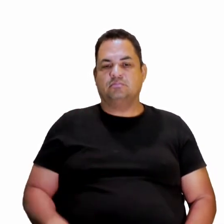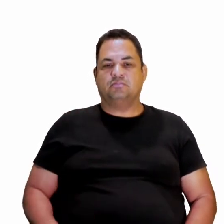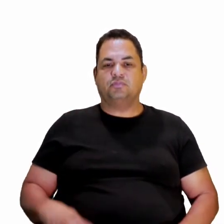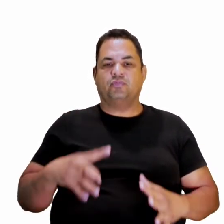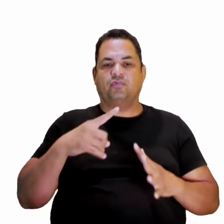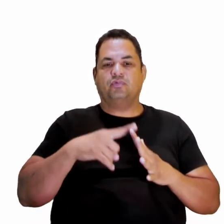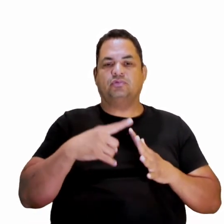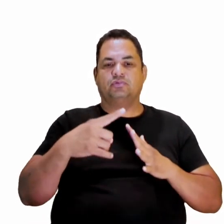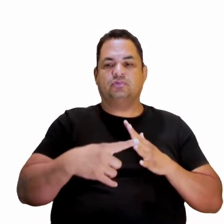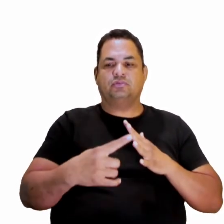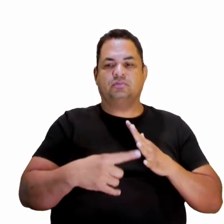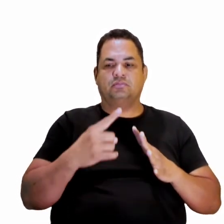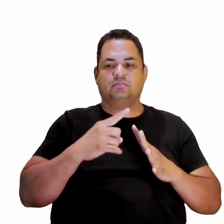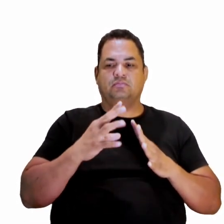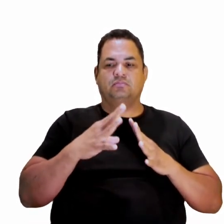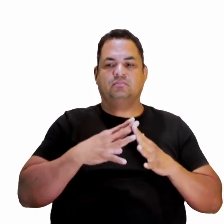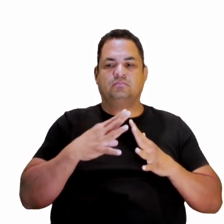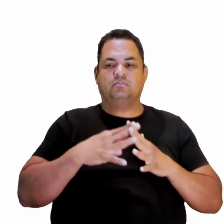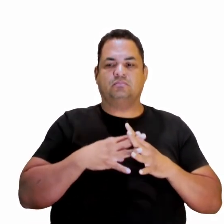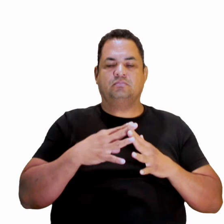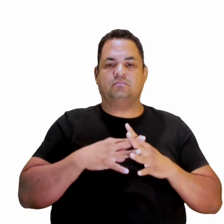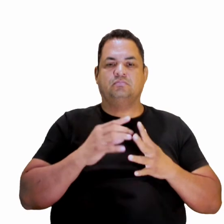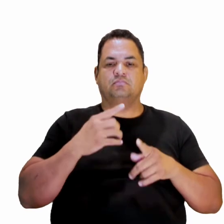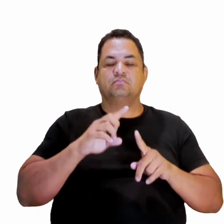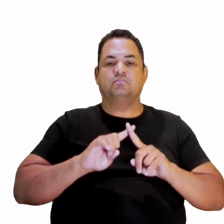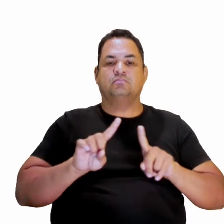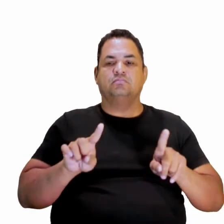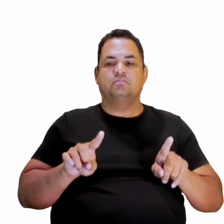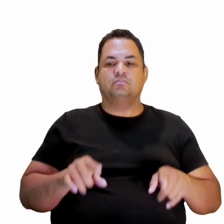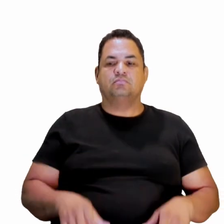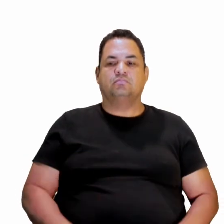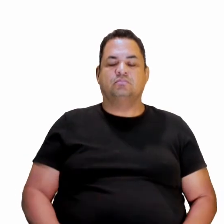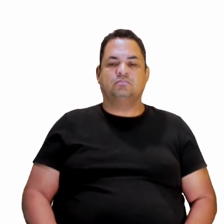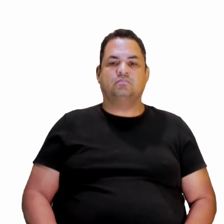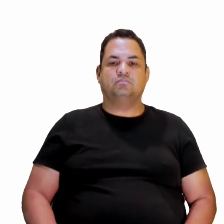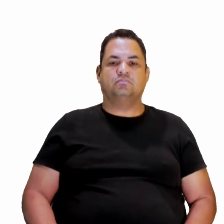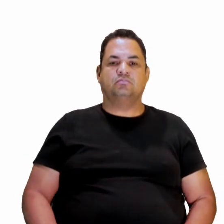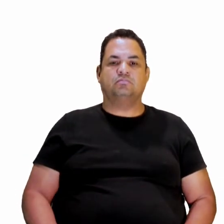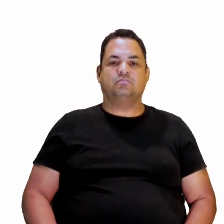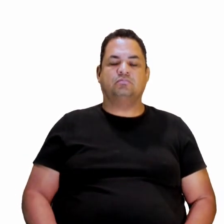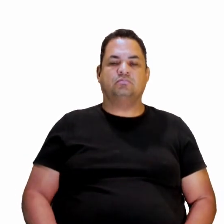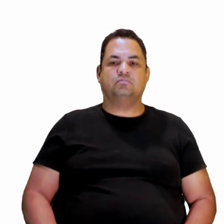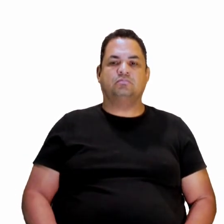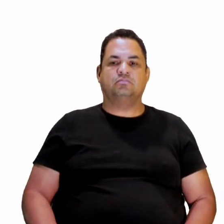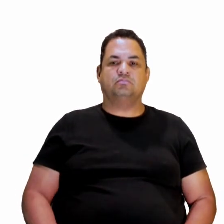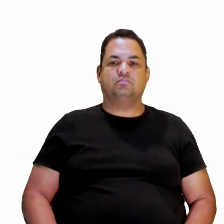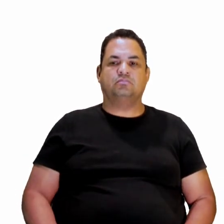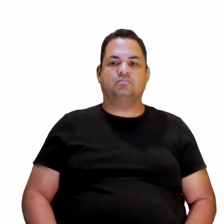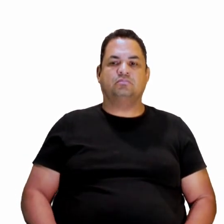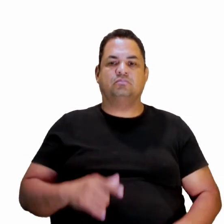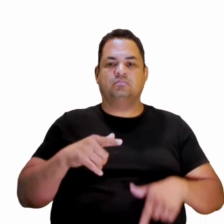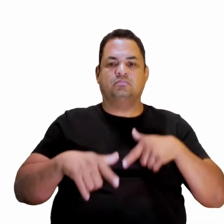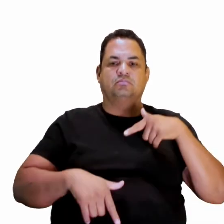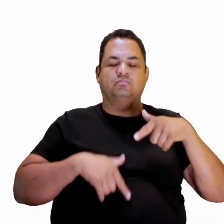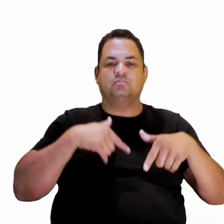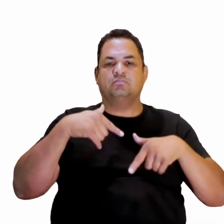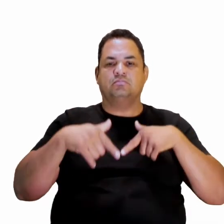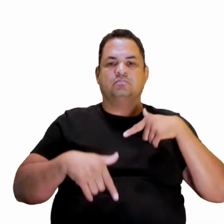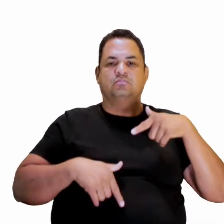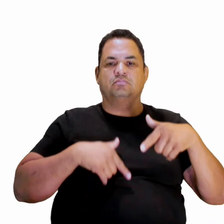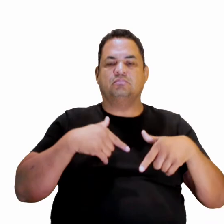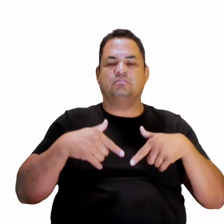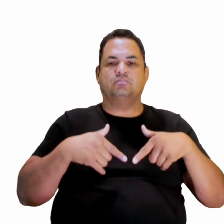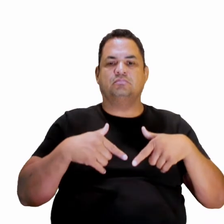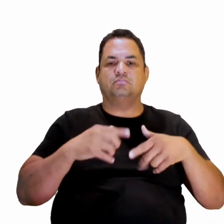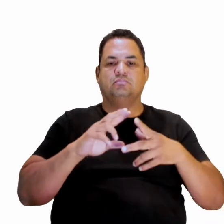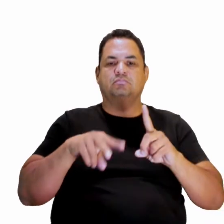é sim, consoante, vogal, consoante. Porém, eu tô aqui trabalhando